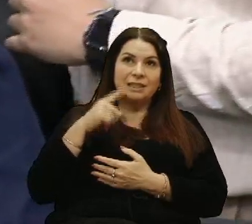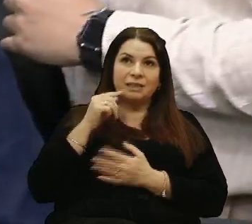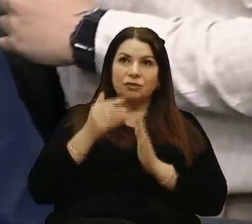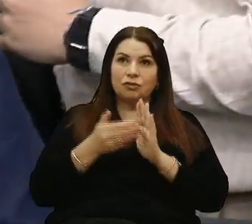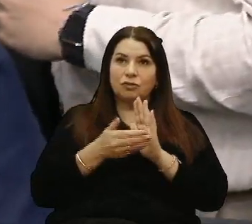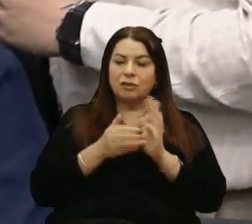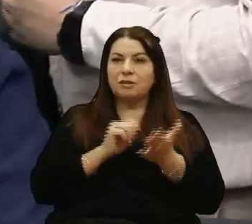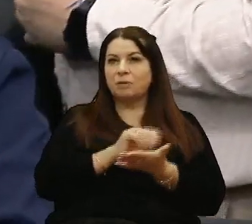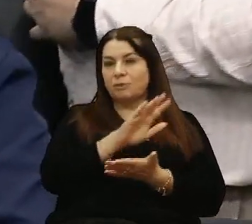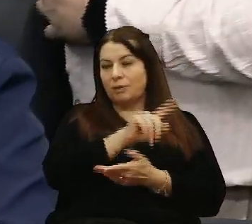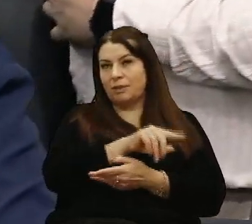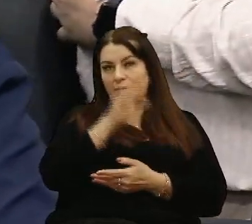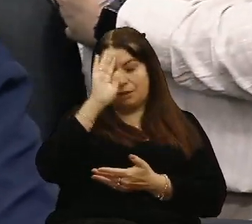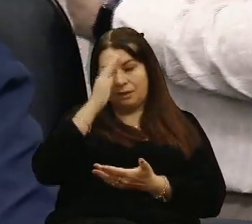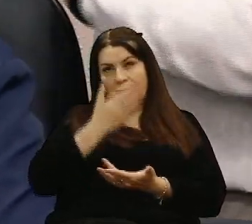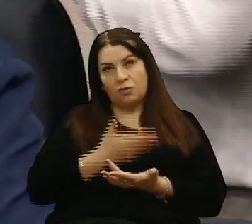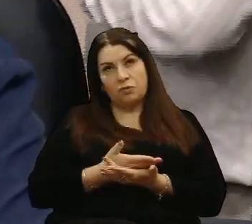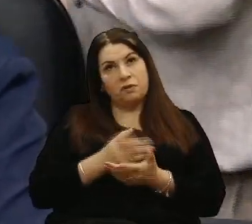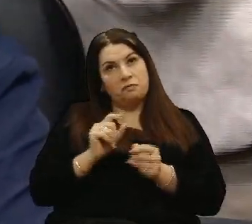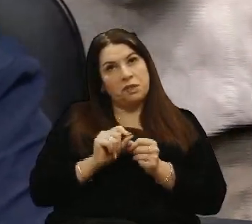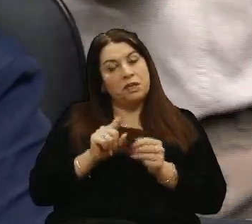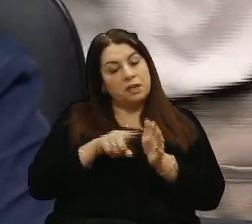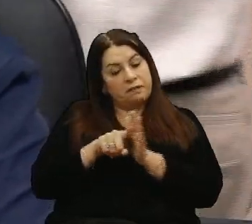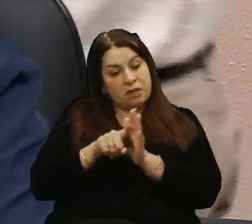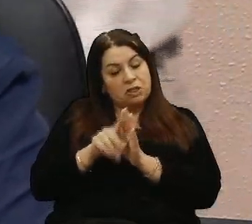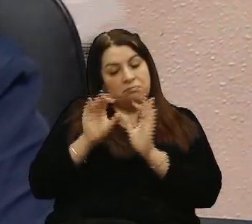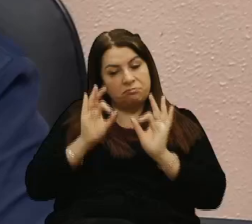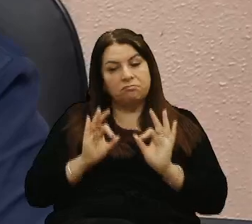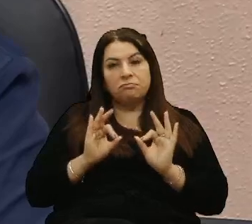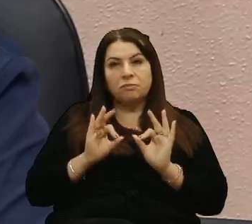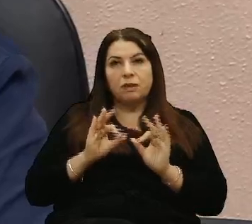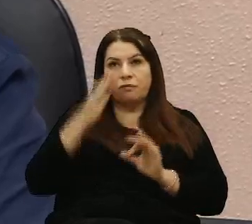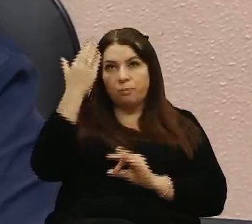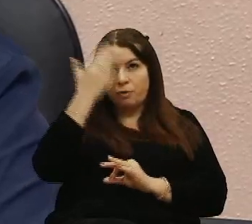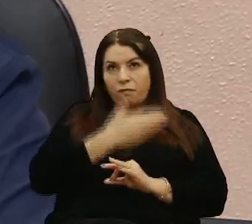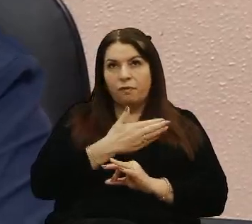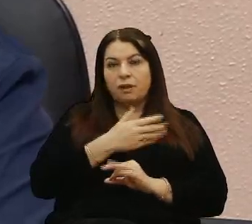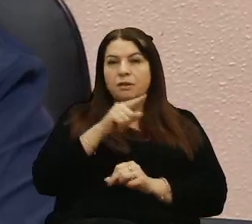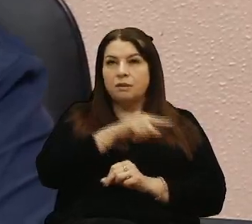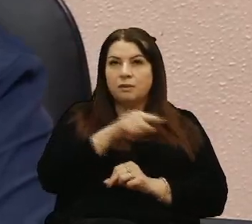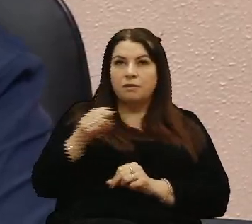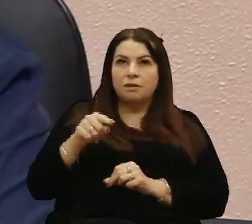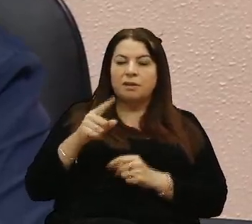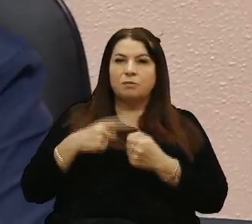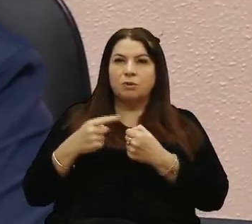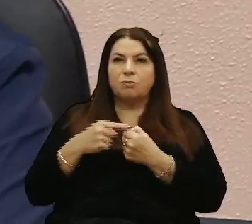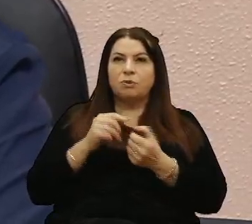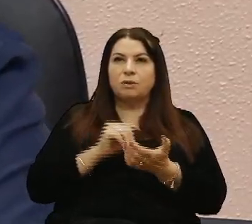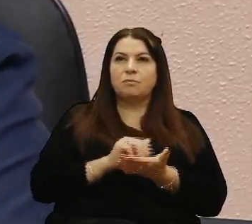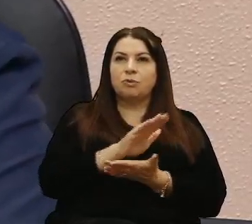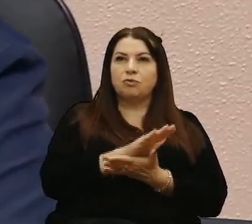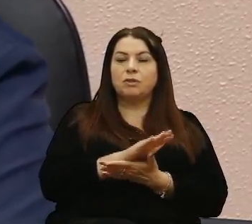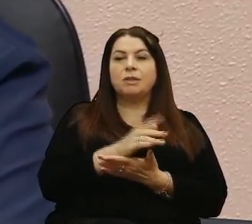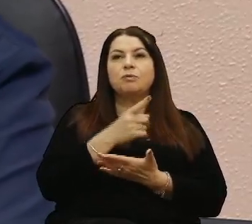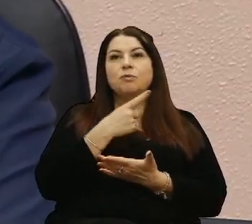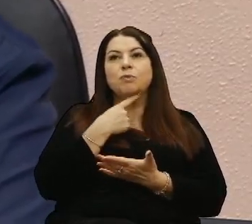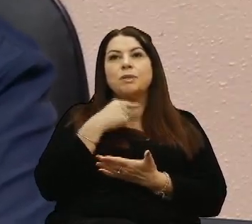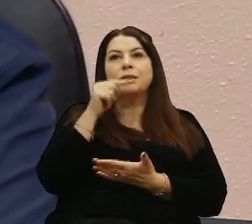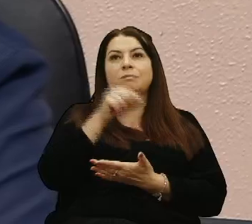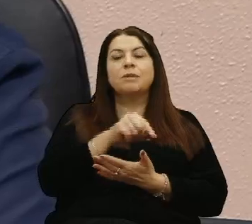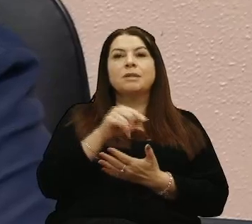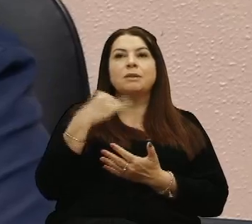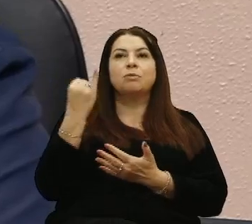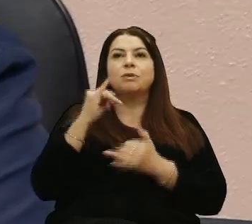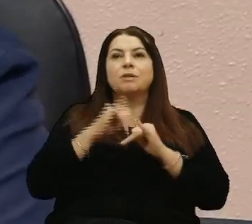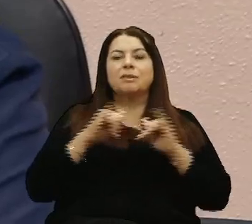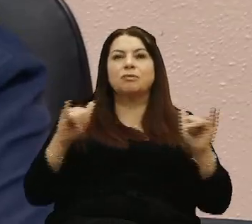dele, portanto, acredito que fizeram a investigação devida e foi comprovado, sendo comprovado, o município demitiu. Então, gostaria de trazer essa